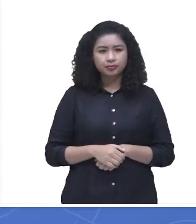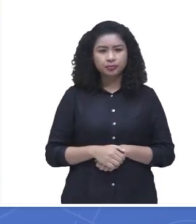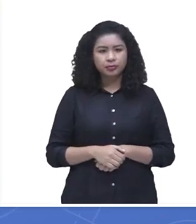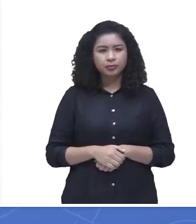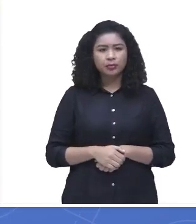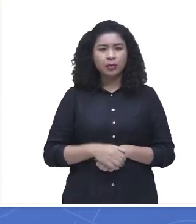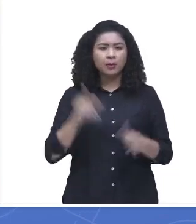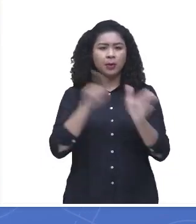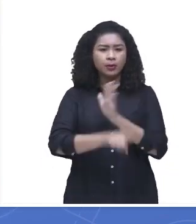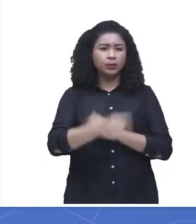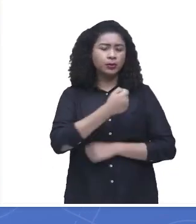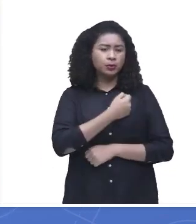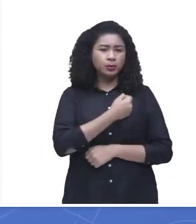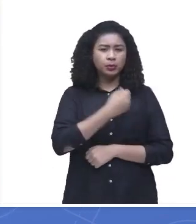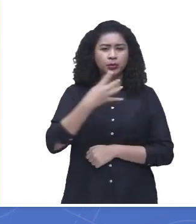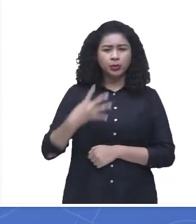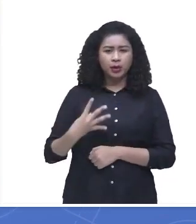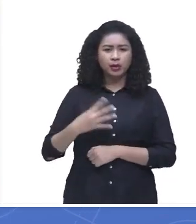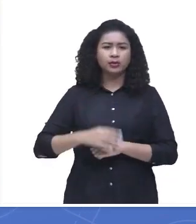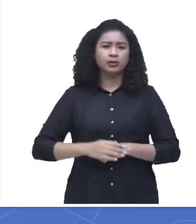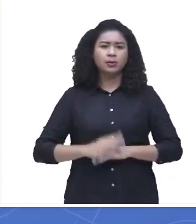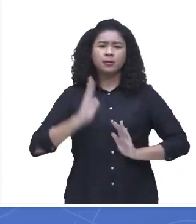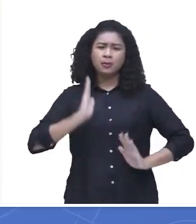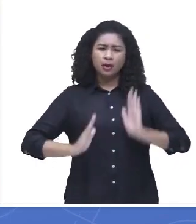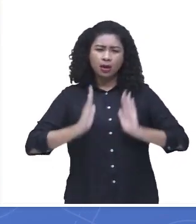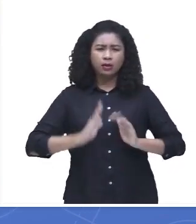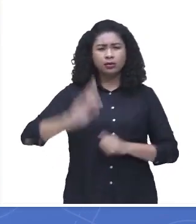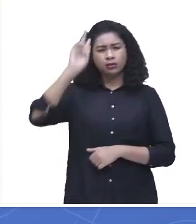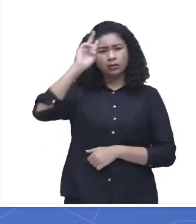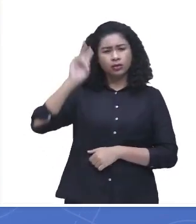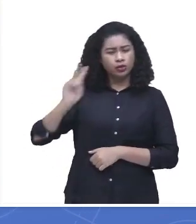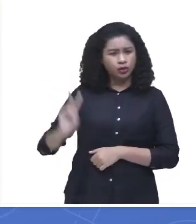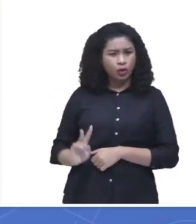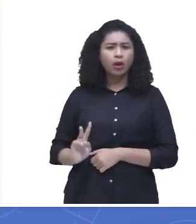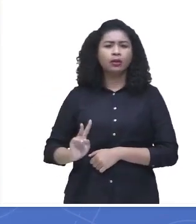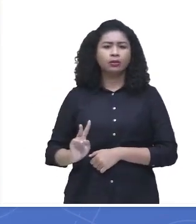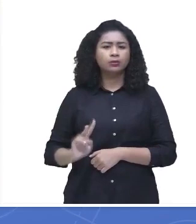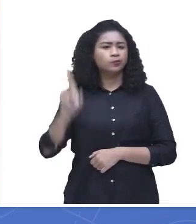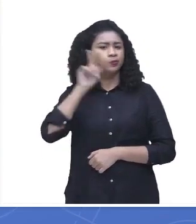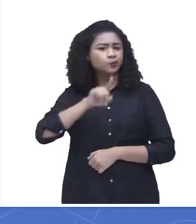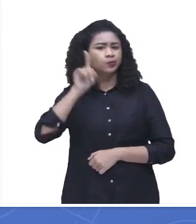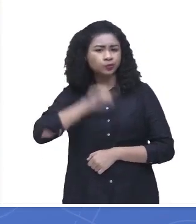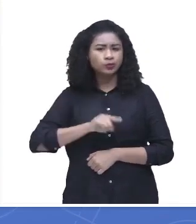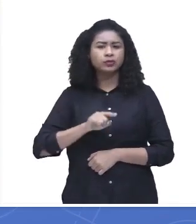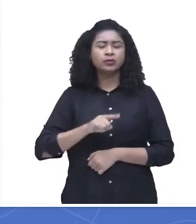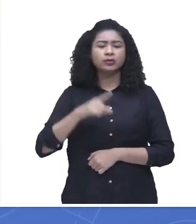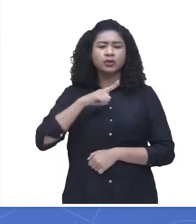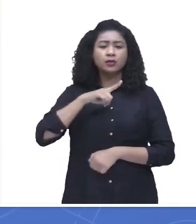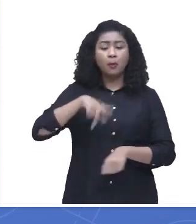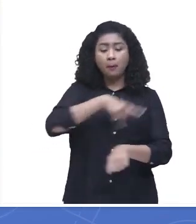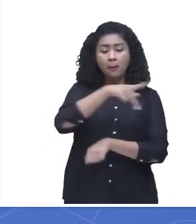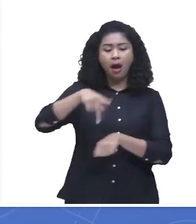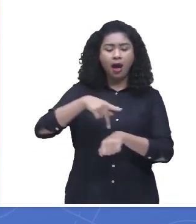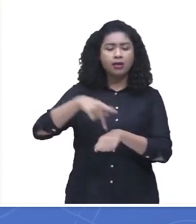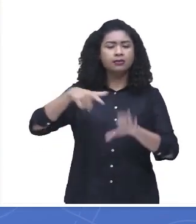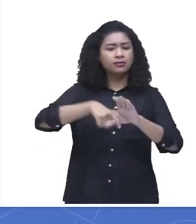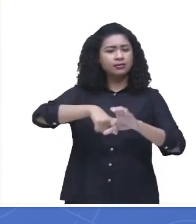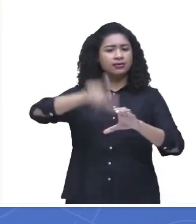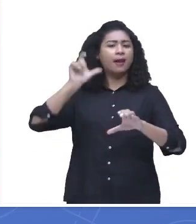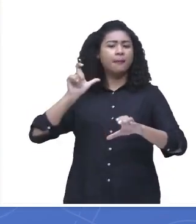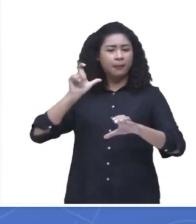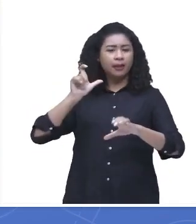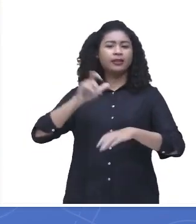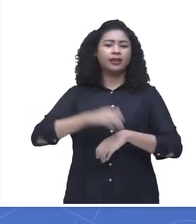história dos Estados Unidos como nação independente foram marcados pela Declaração de Independência, que celebrava a legítima busca